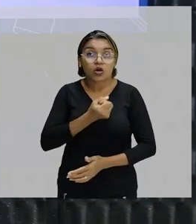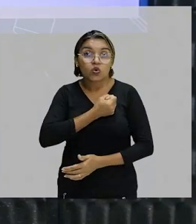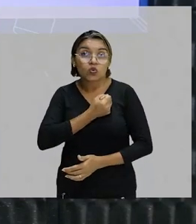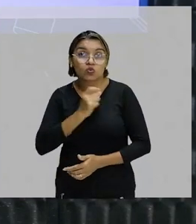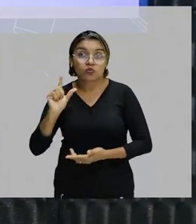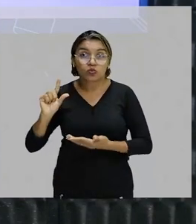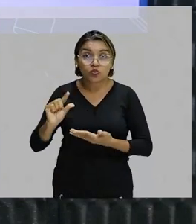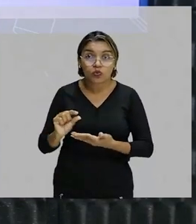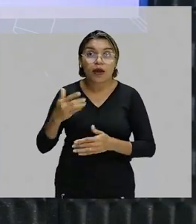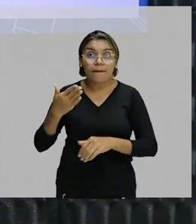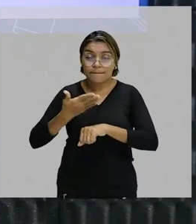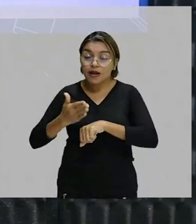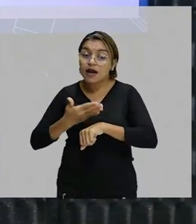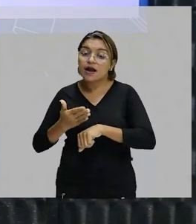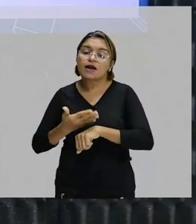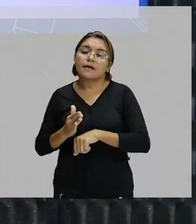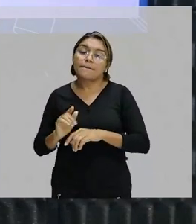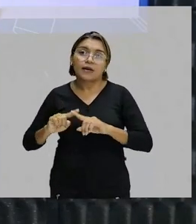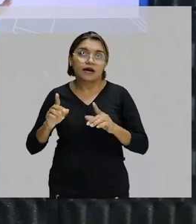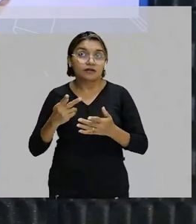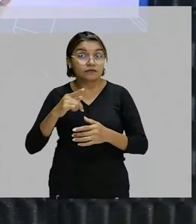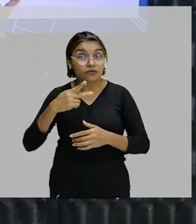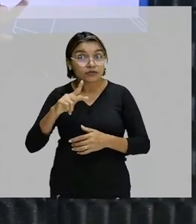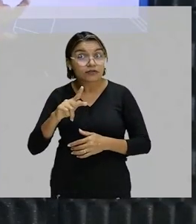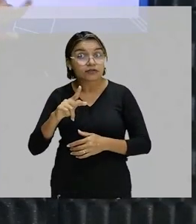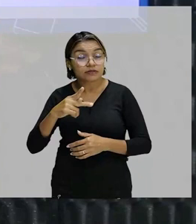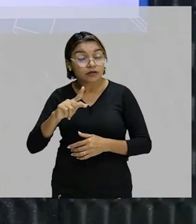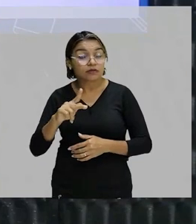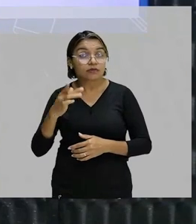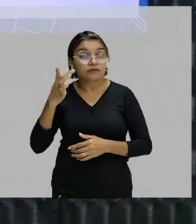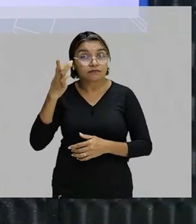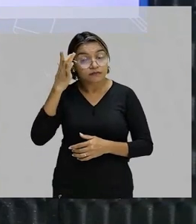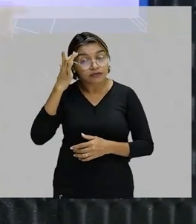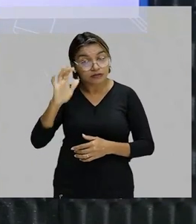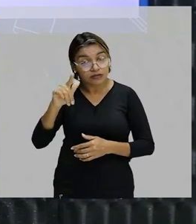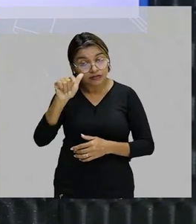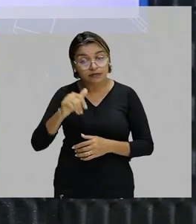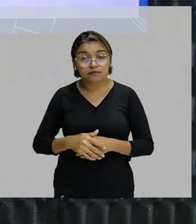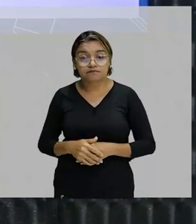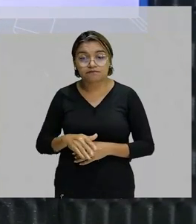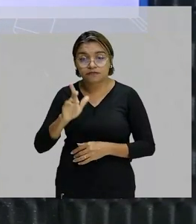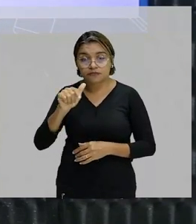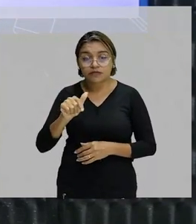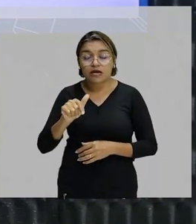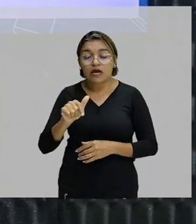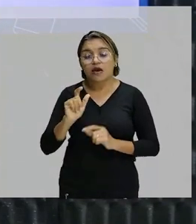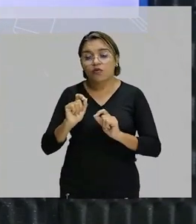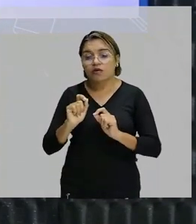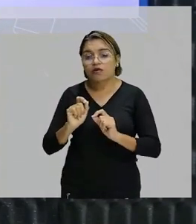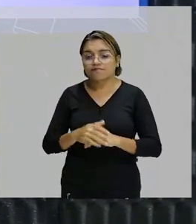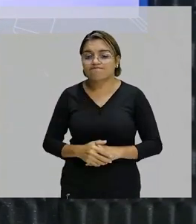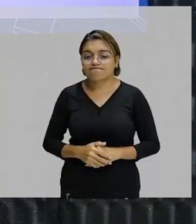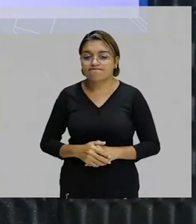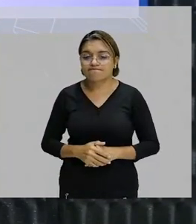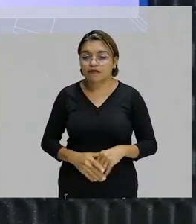eu acredito que é mais prático Tá bom mas fica a seu critério Então eu tenho 46 x 10 que deu 460